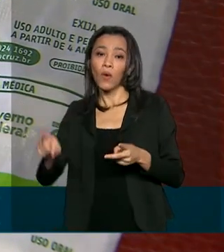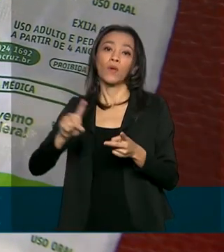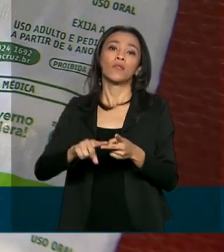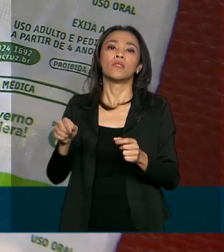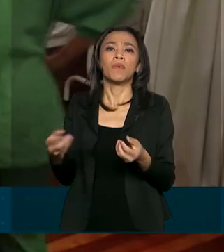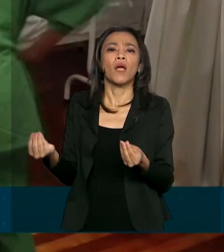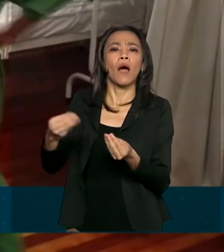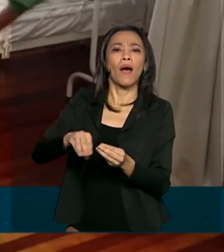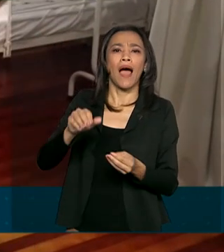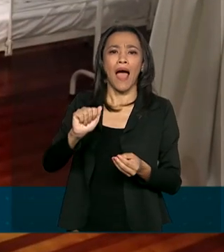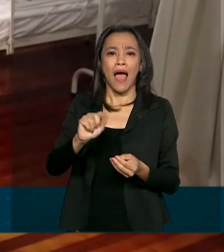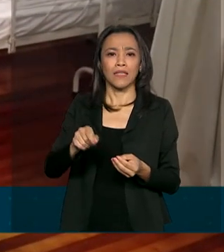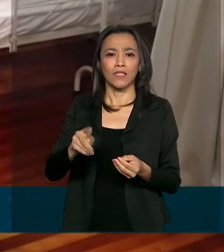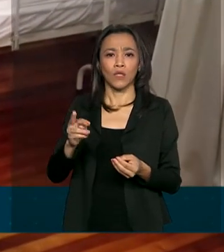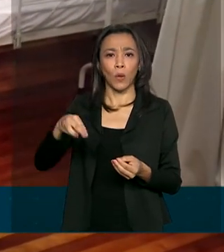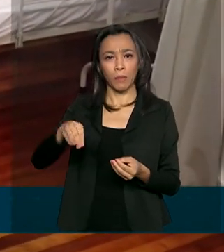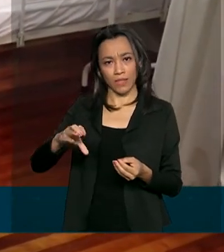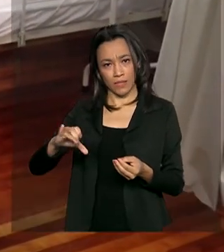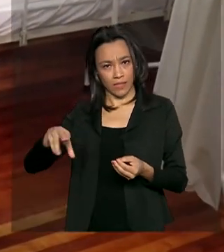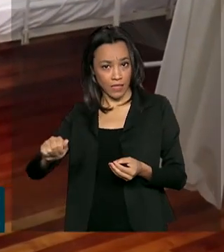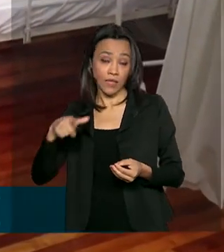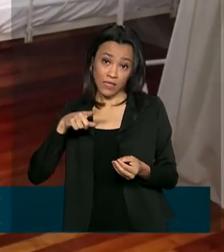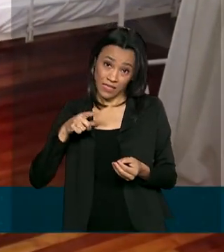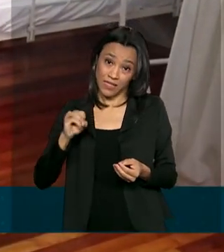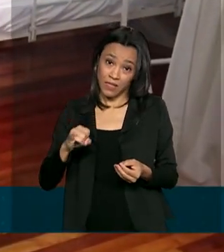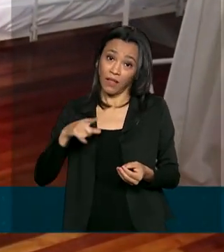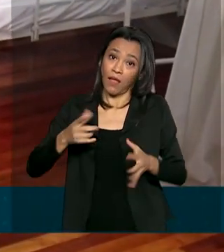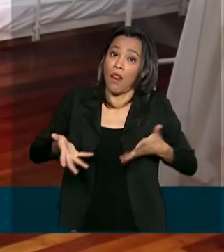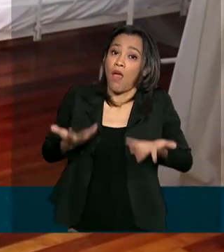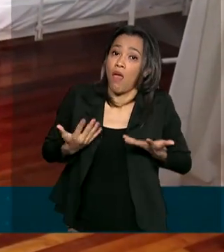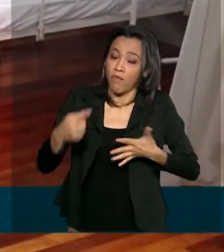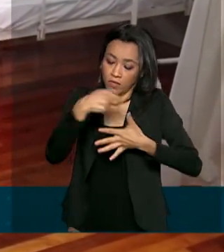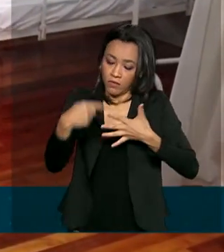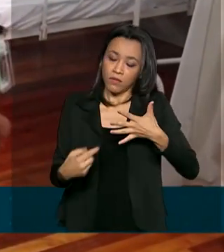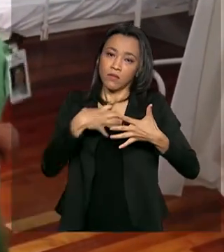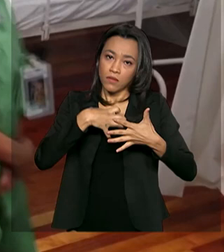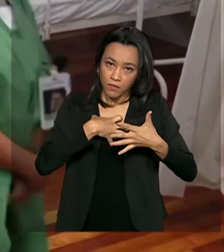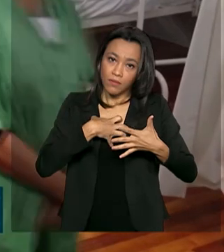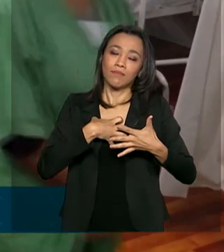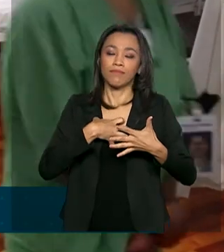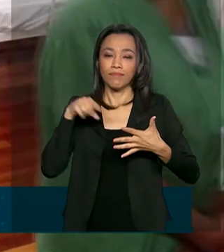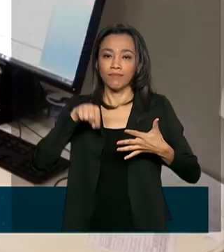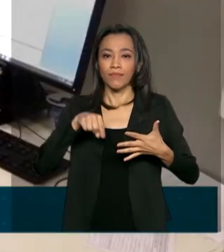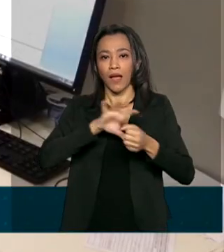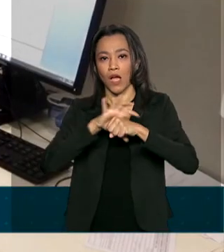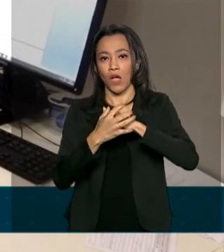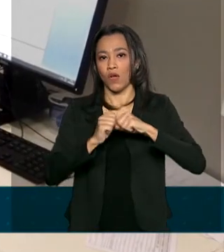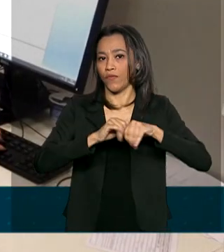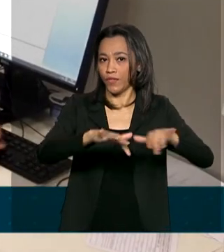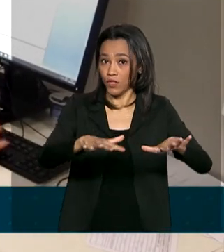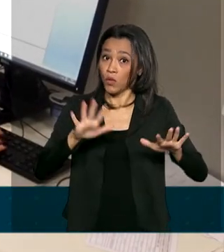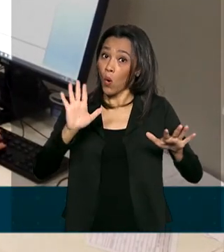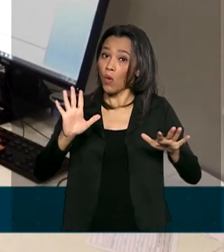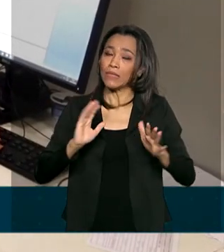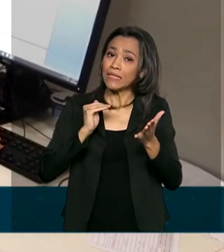azitromicina, quando o paciente tem sintomas leves ou moderados da Covid-19, ou seja, no